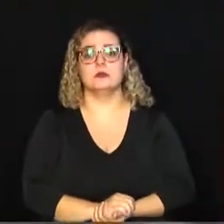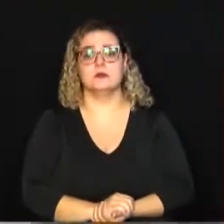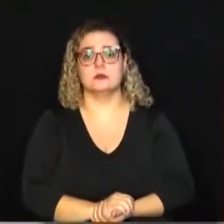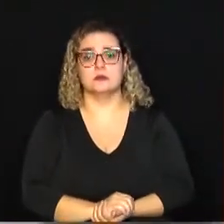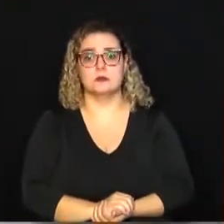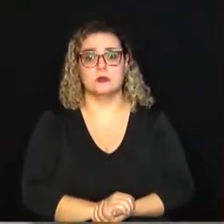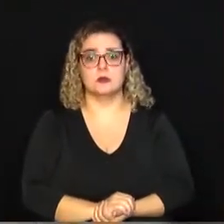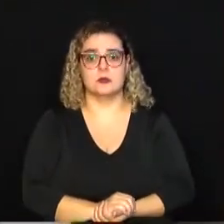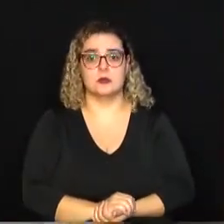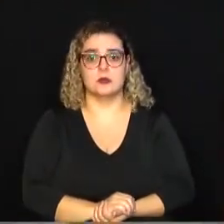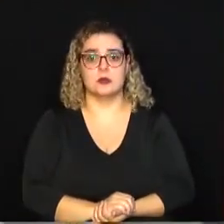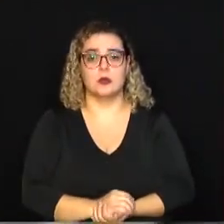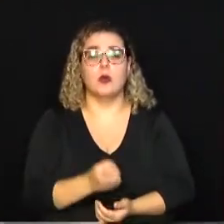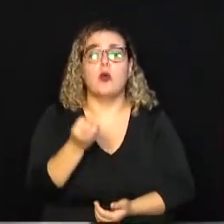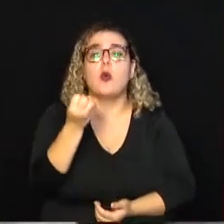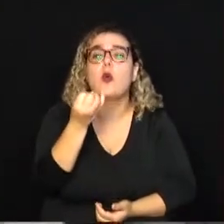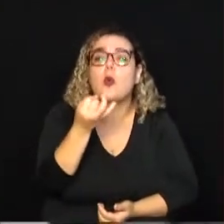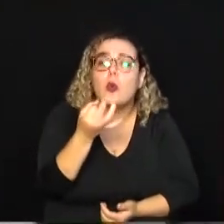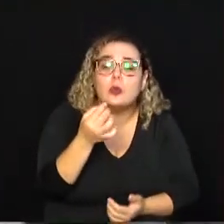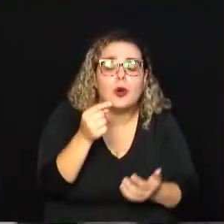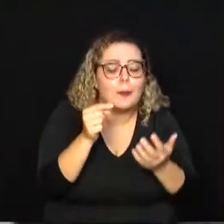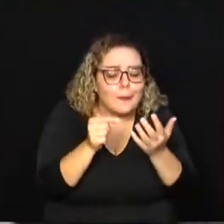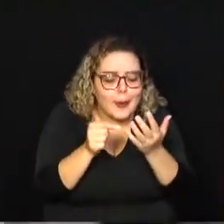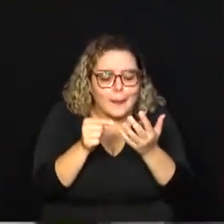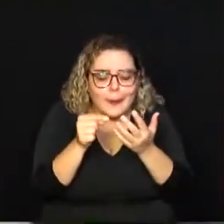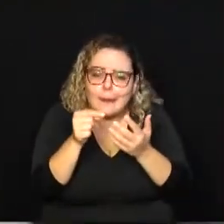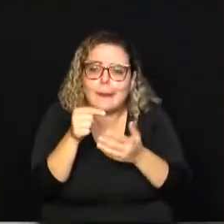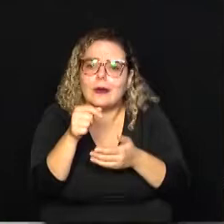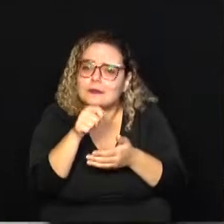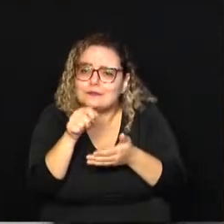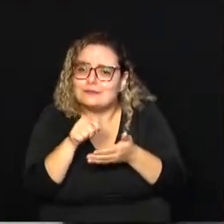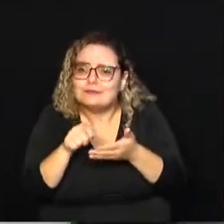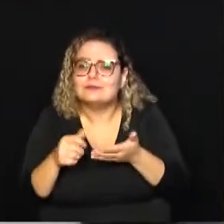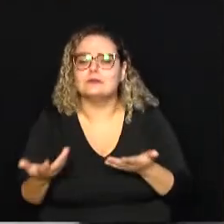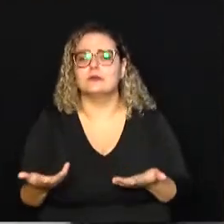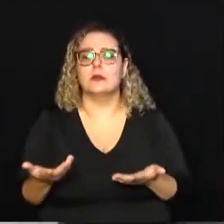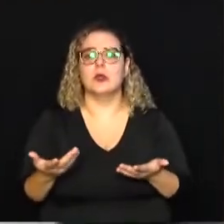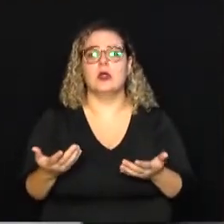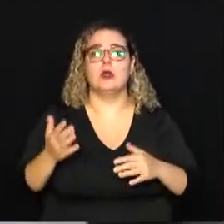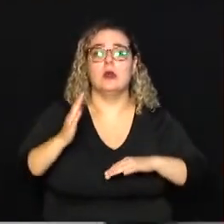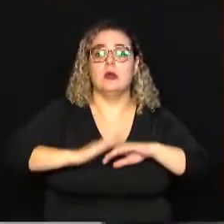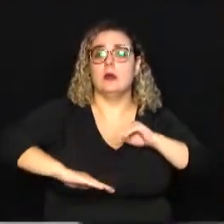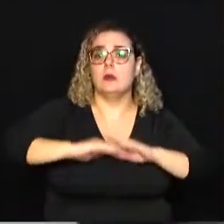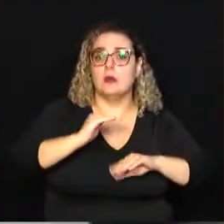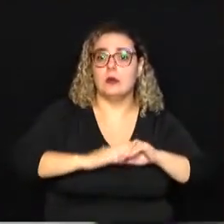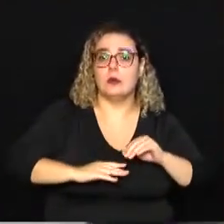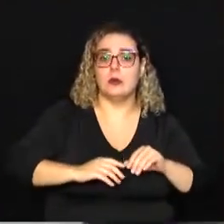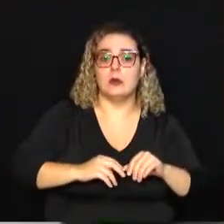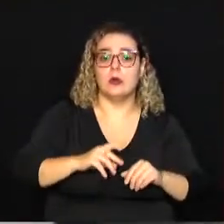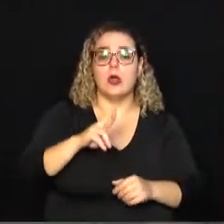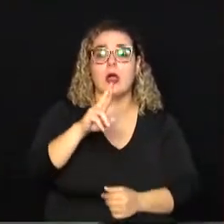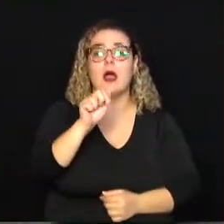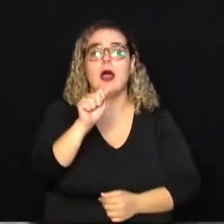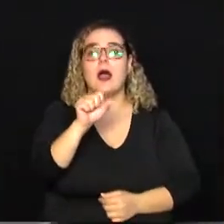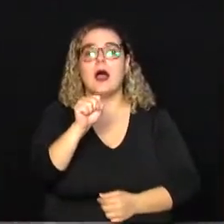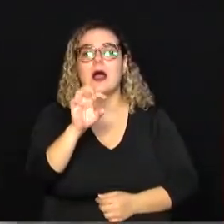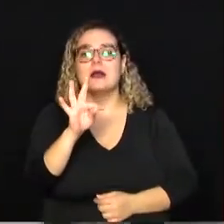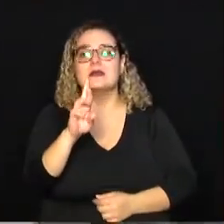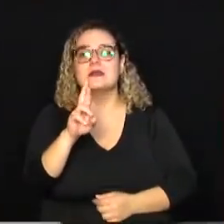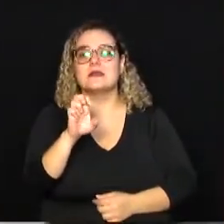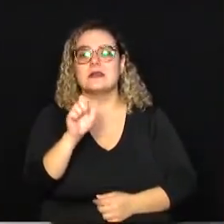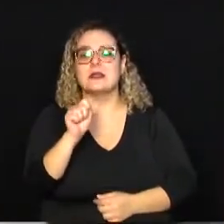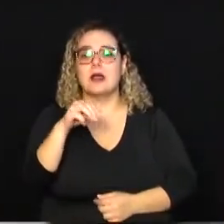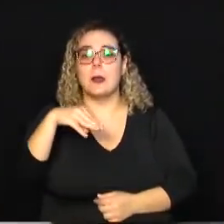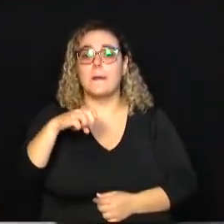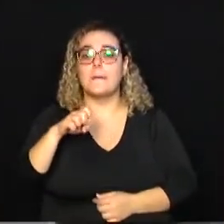restrita, contada, né? Existe uma prática que foi realizada em muitos ambientes, que é o chamado rastreamento de contatos. O que o pessoal faz? Só para vocês terem uma